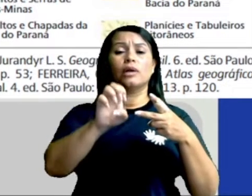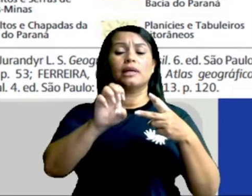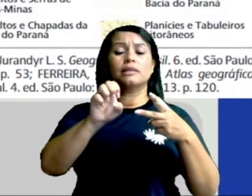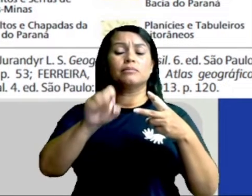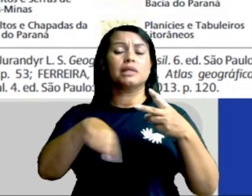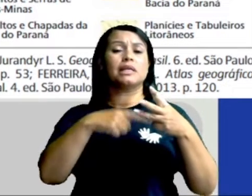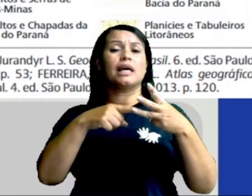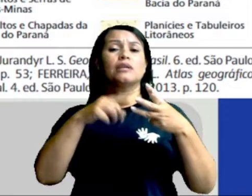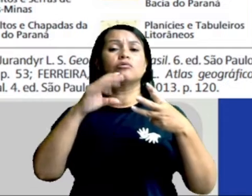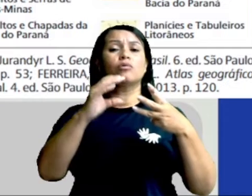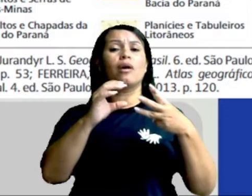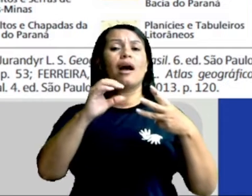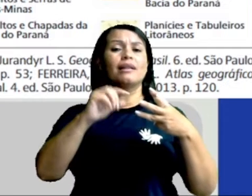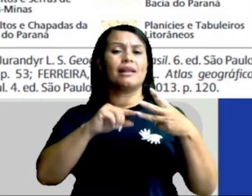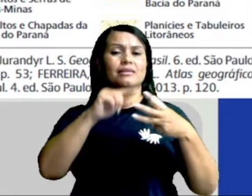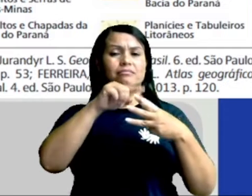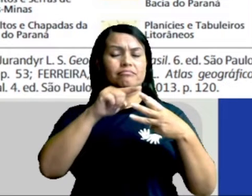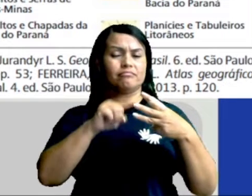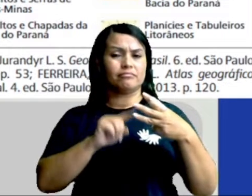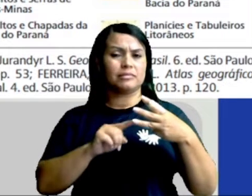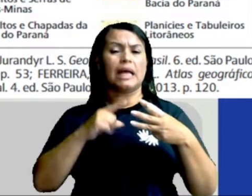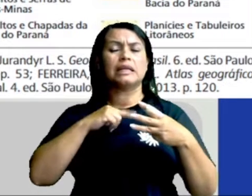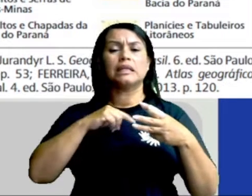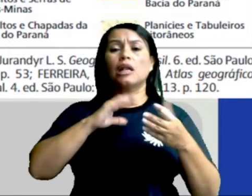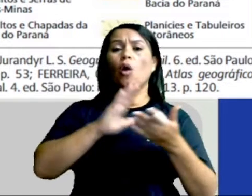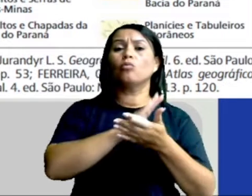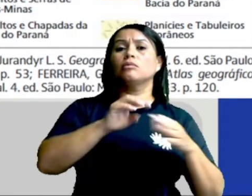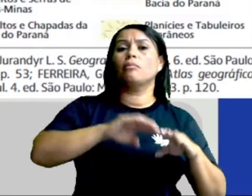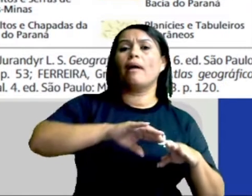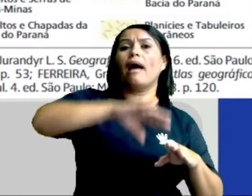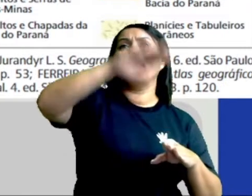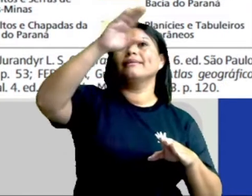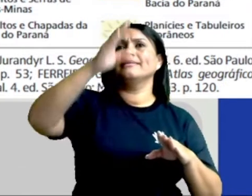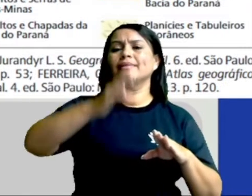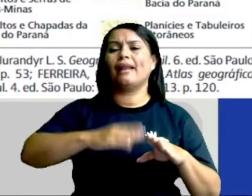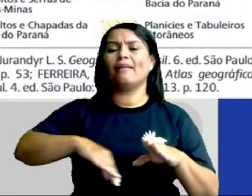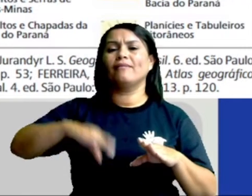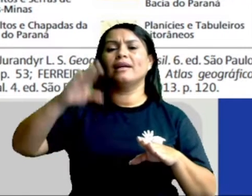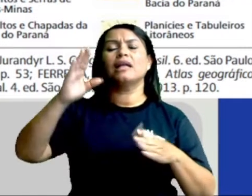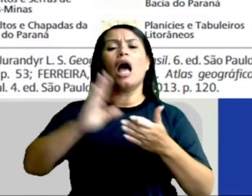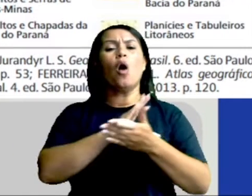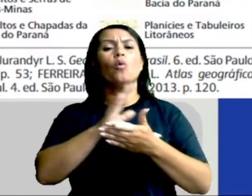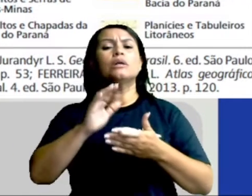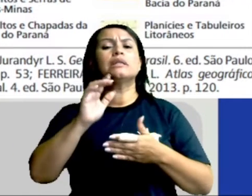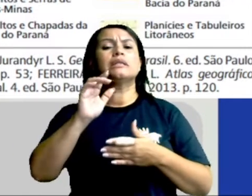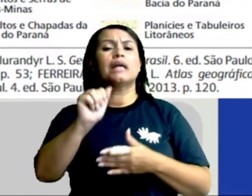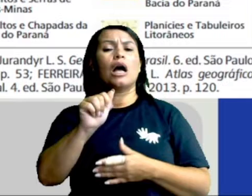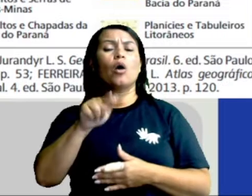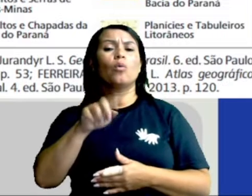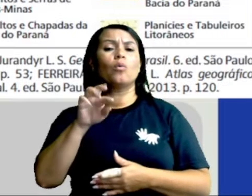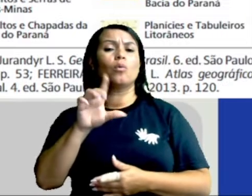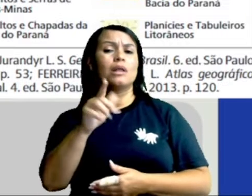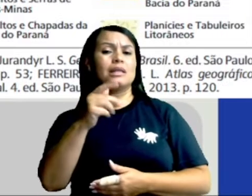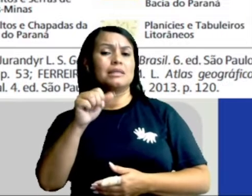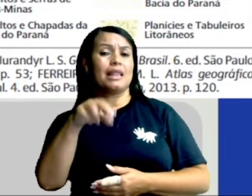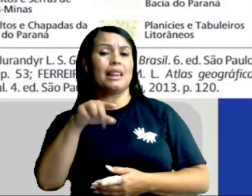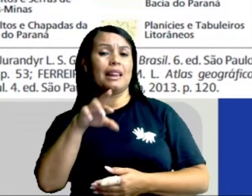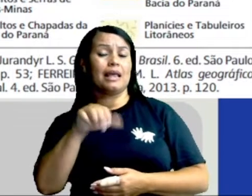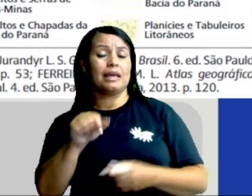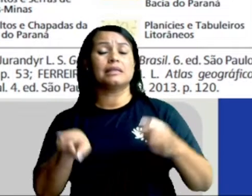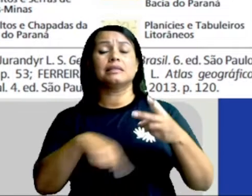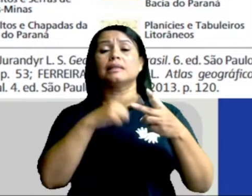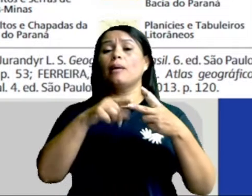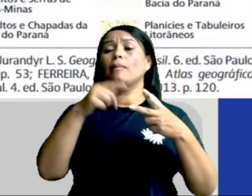vai encontrar os maiores picos, né, ou seja, as áreas mais elevadas do nosso território, como o Pico das Agulhas Negras, Pico da Bandeira, por exemplo.